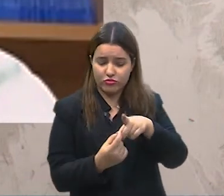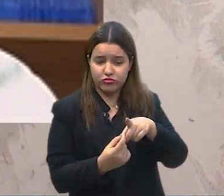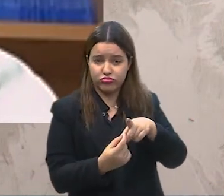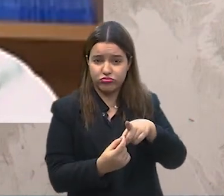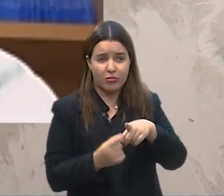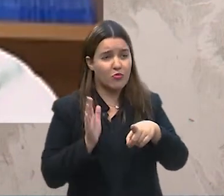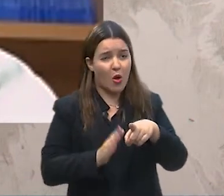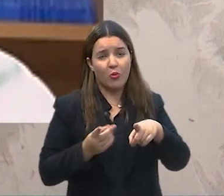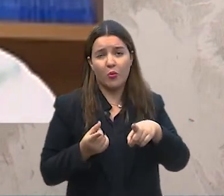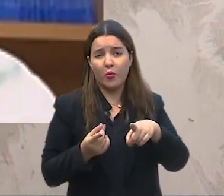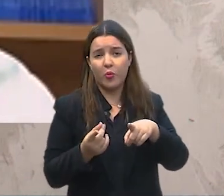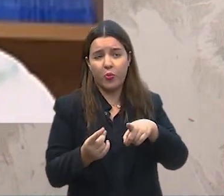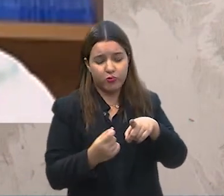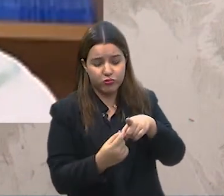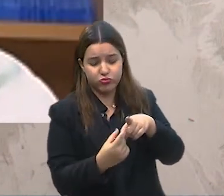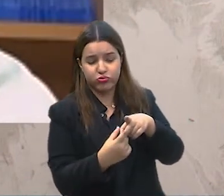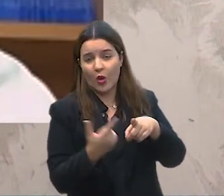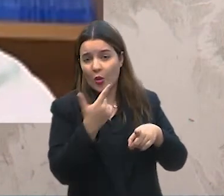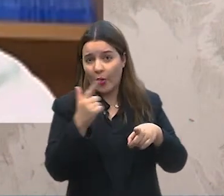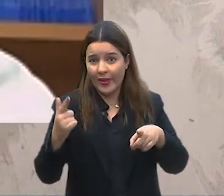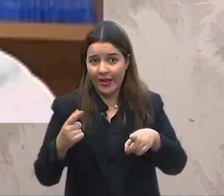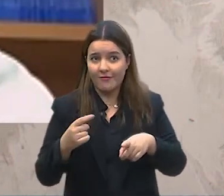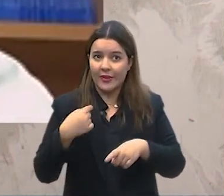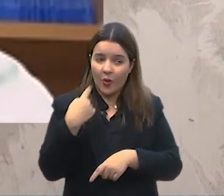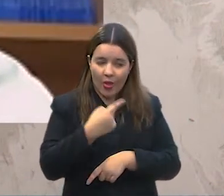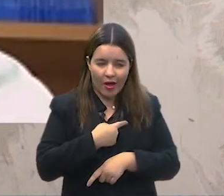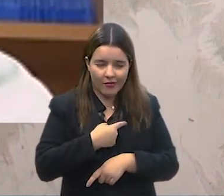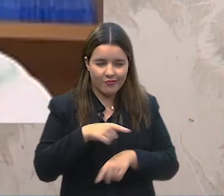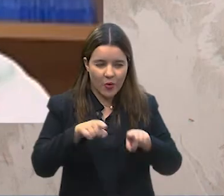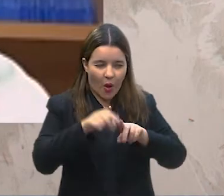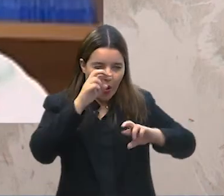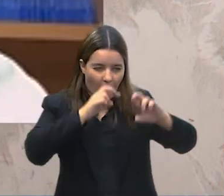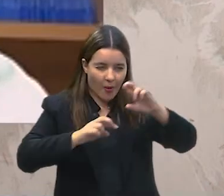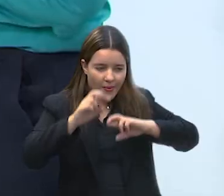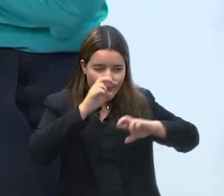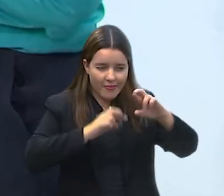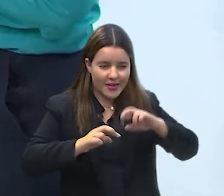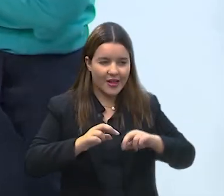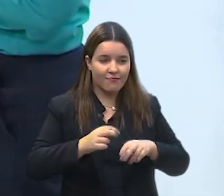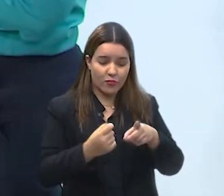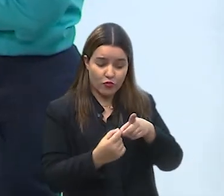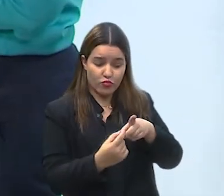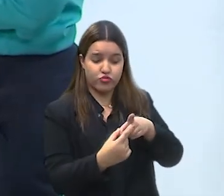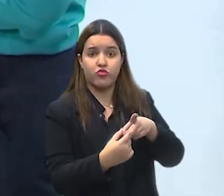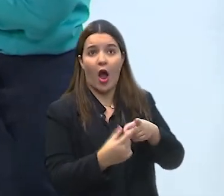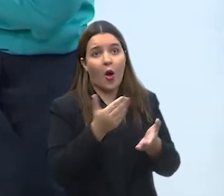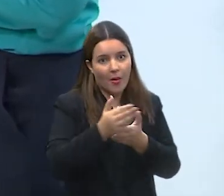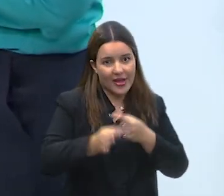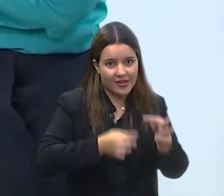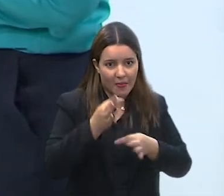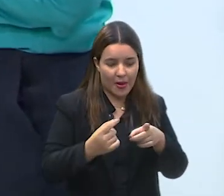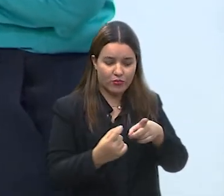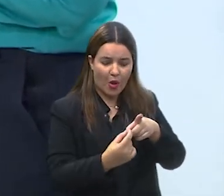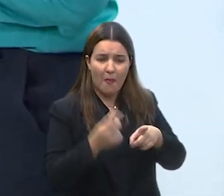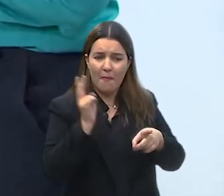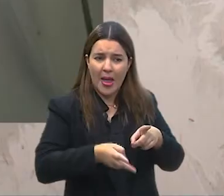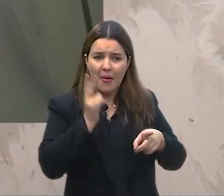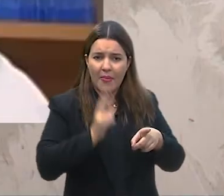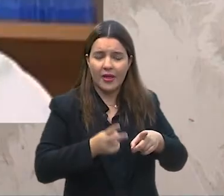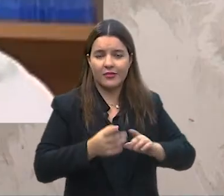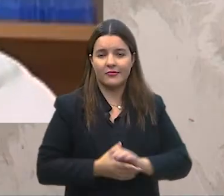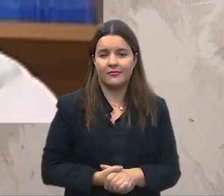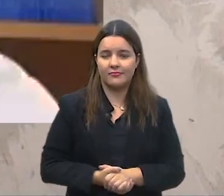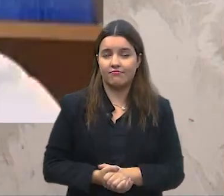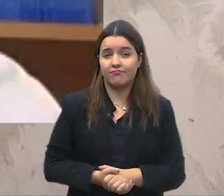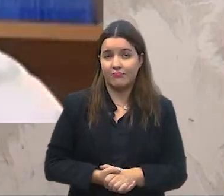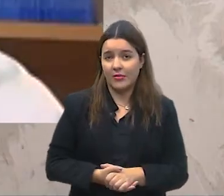a comprometer a sobrevivência dessa pessoa, ou seja, a longevida dela. Isso é fácil de entender. Veja só, como o